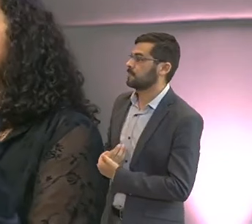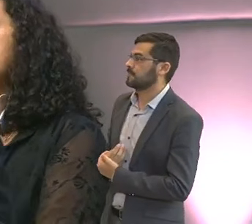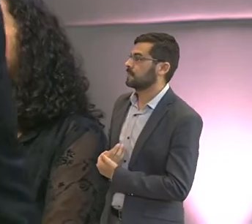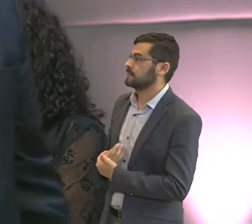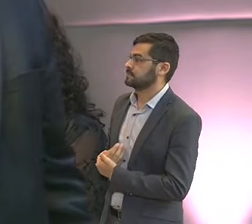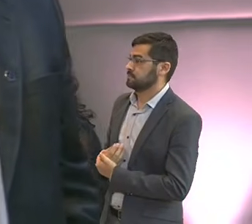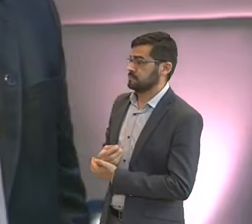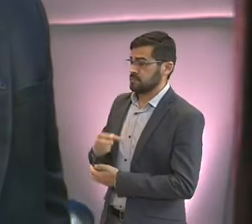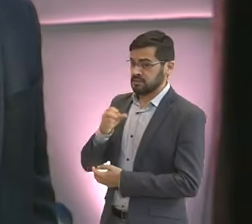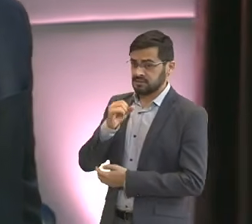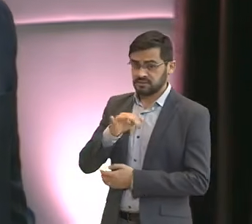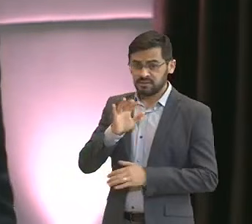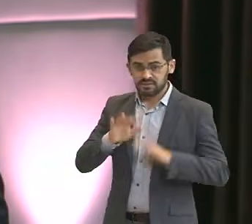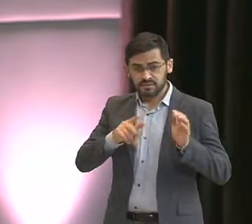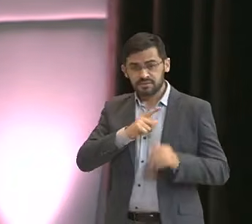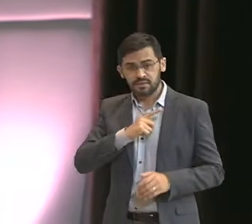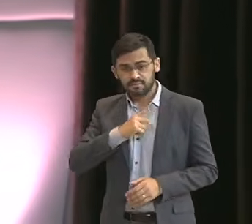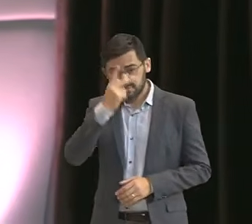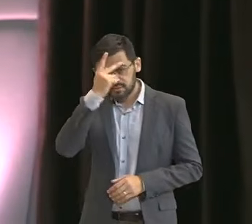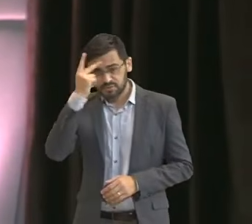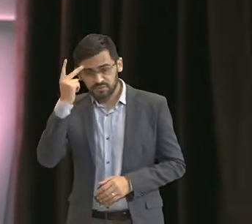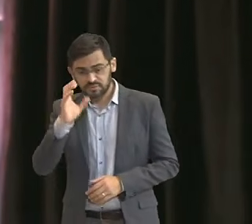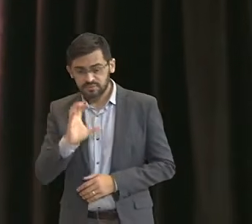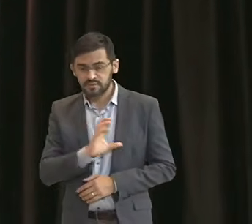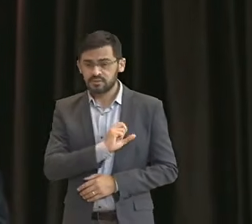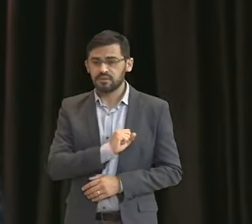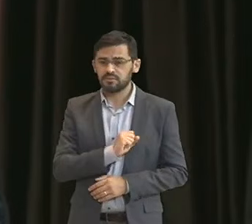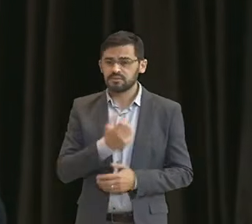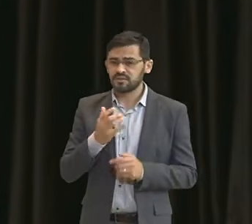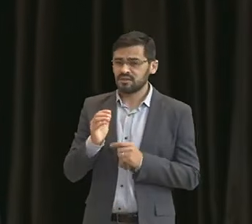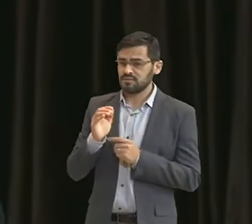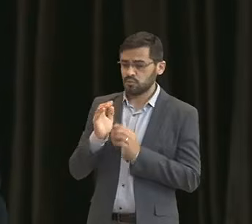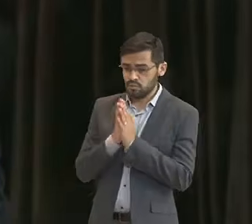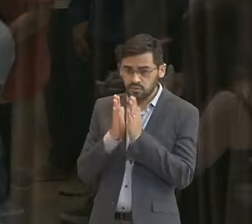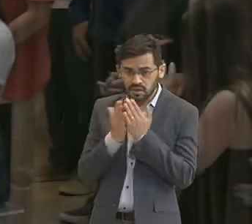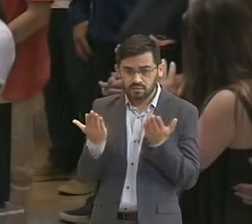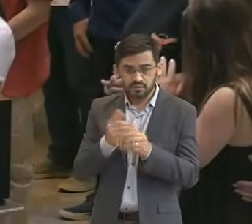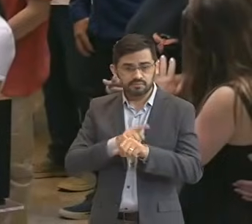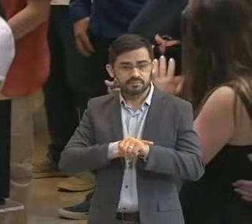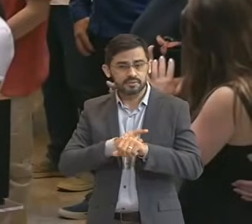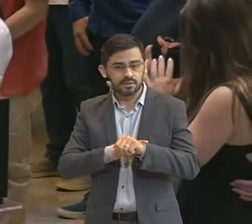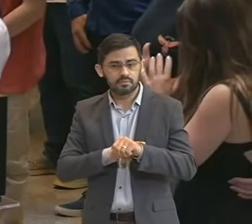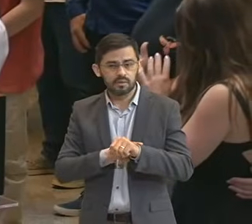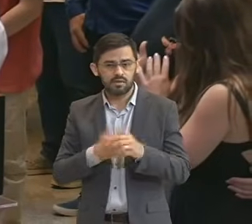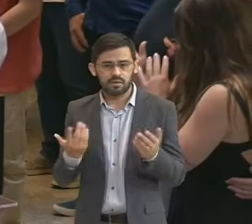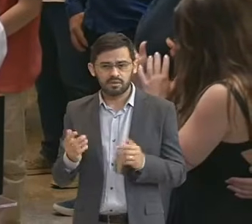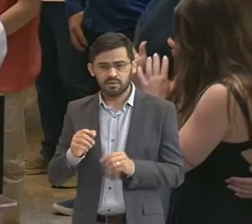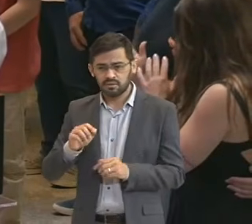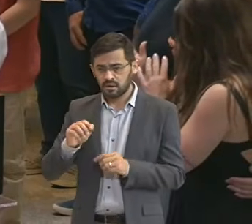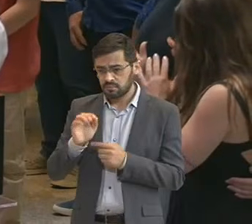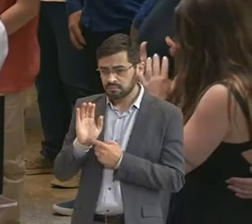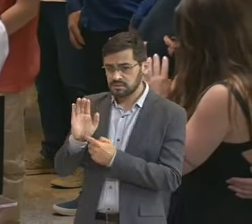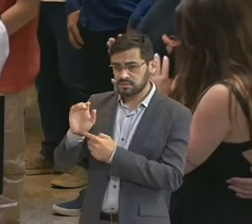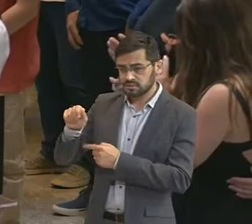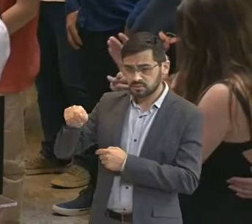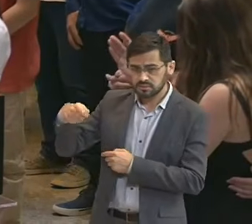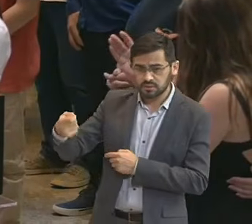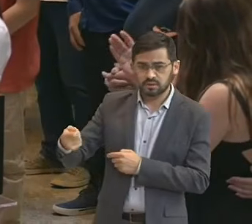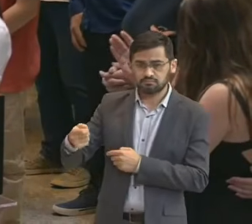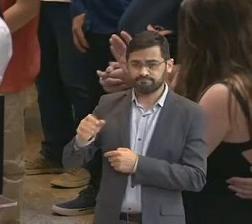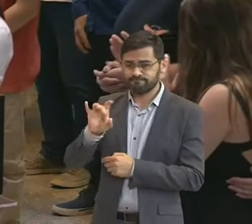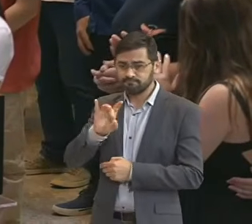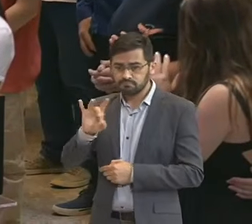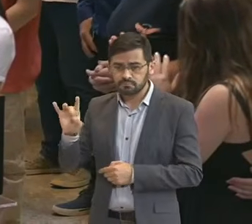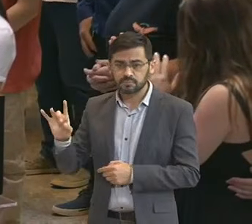Tem pessoas que você ama, que você quer colocar na presença do Senhor. Fala o nome delas na presença de